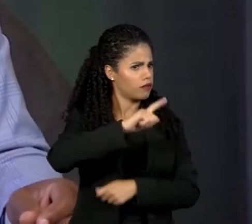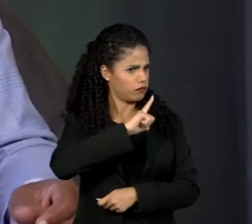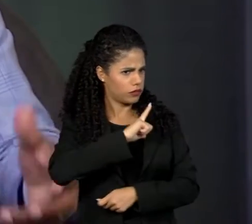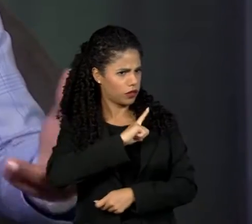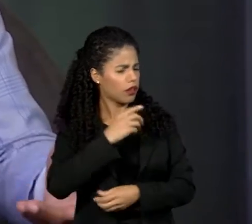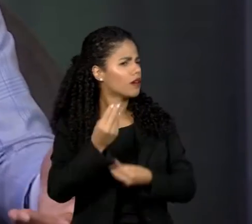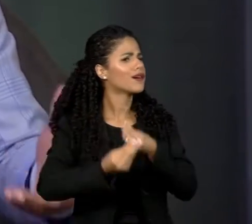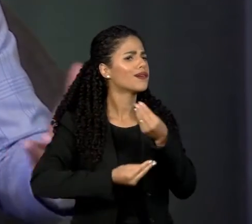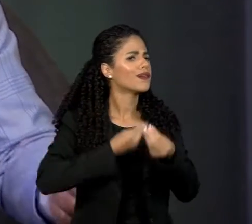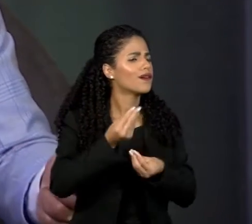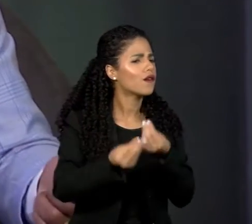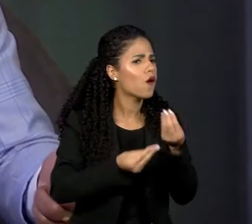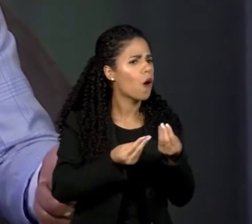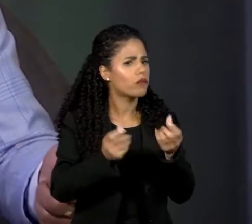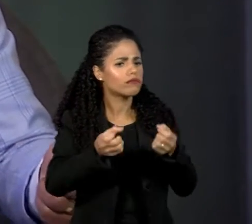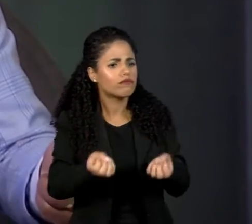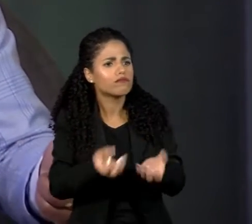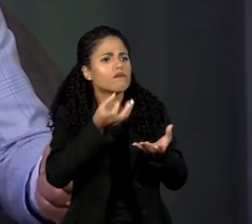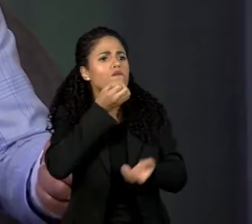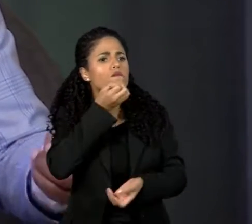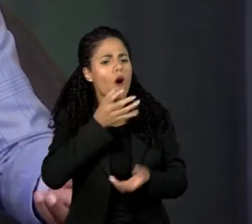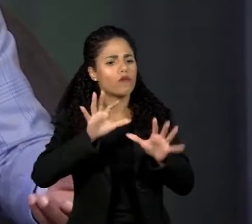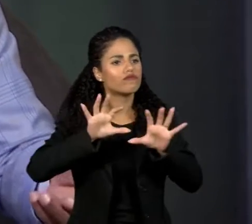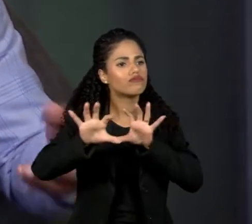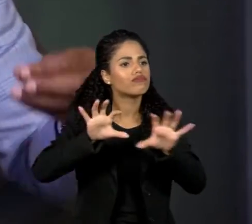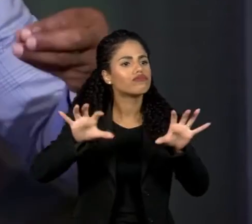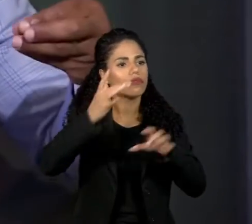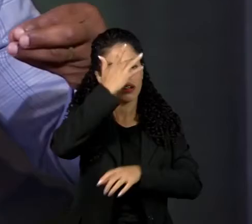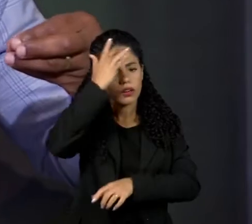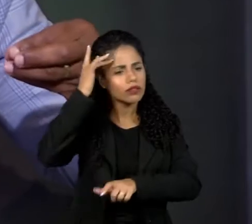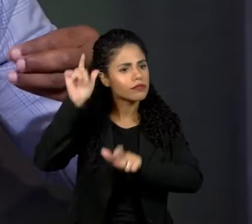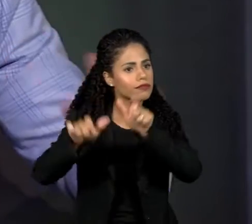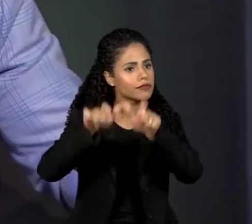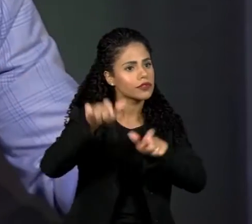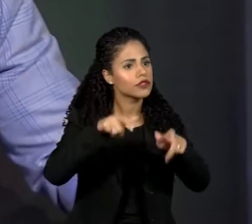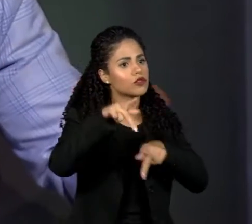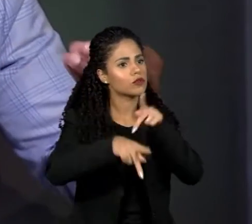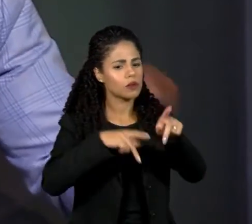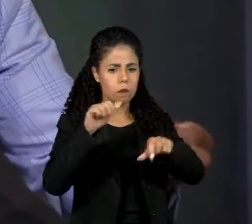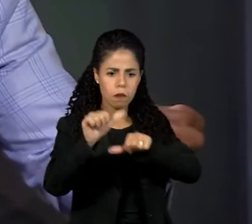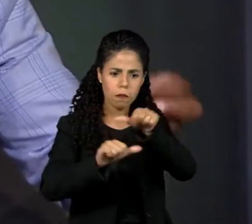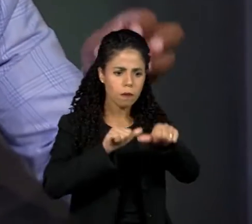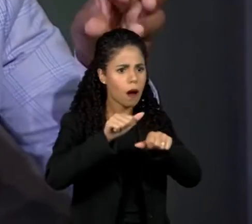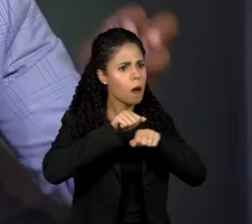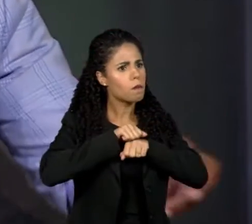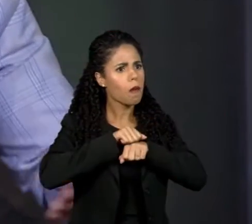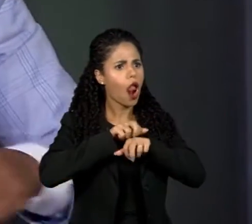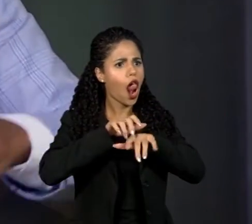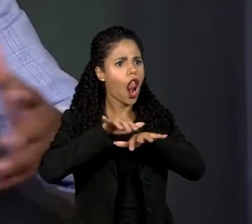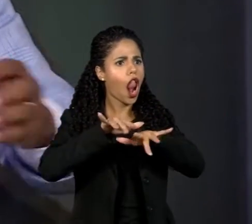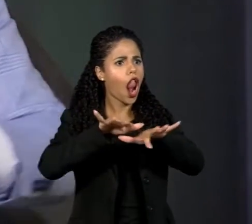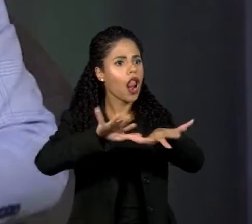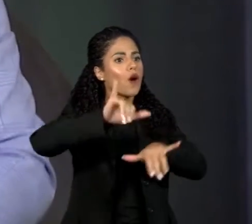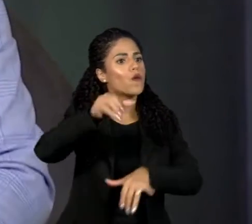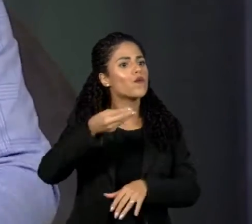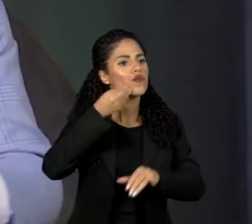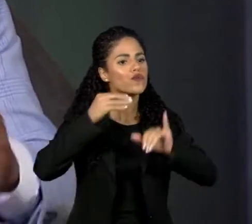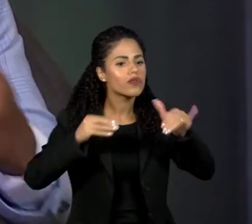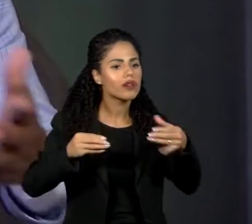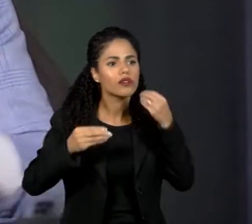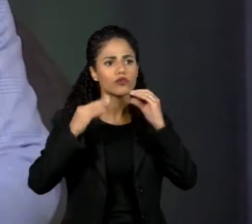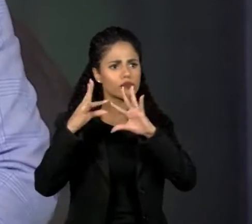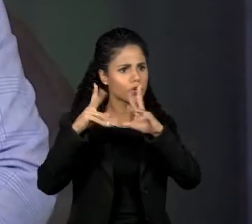economia e isso possibilita que, então, se transforme num grande espaço para a